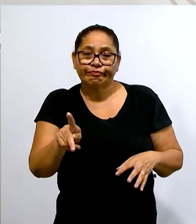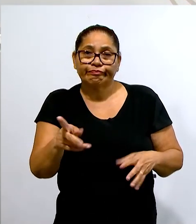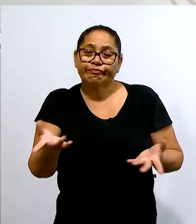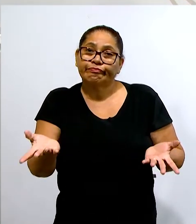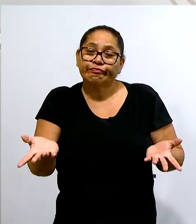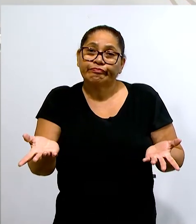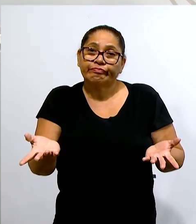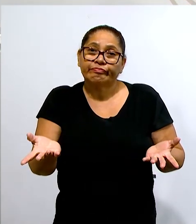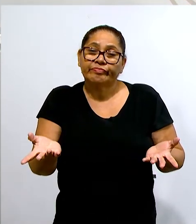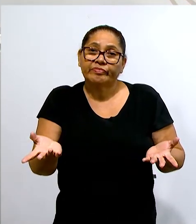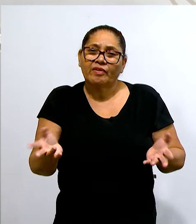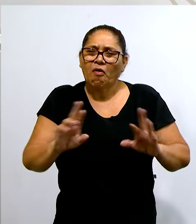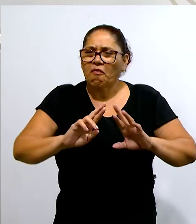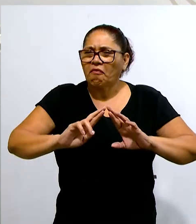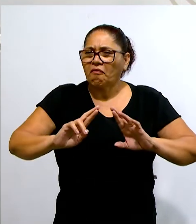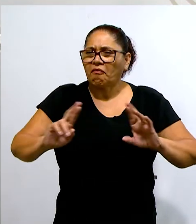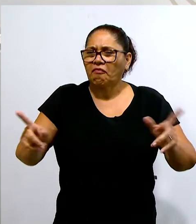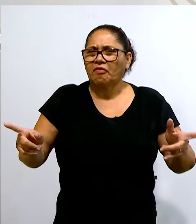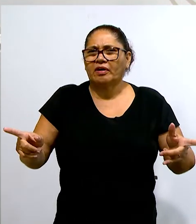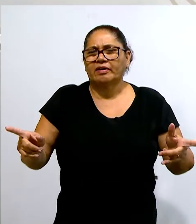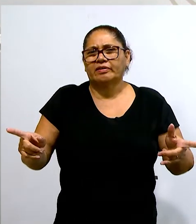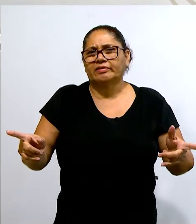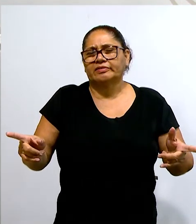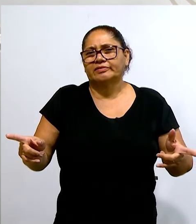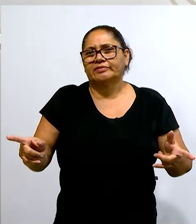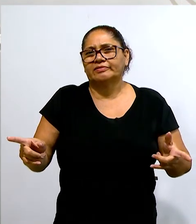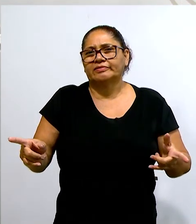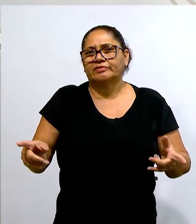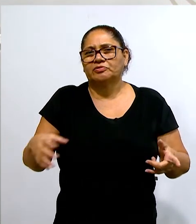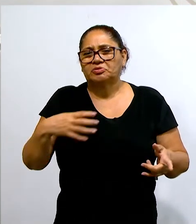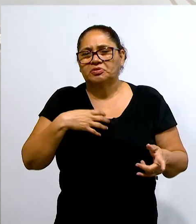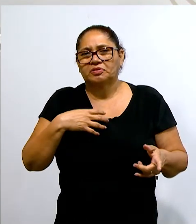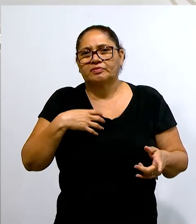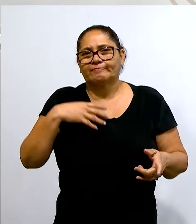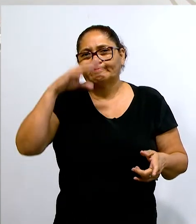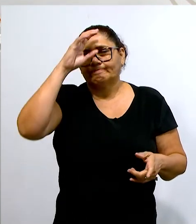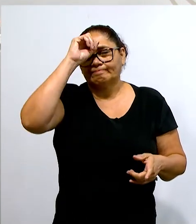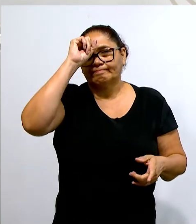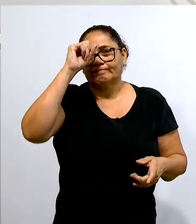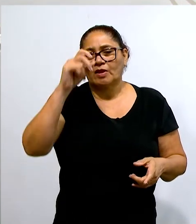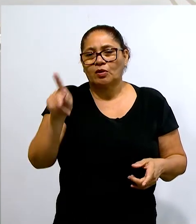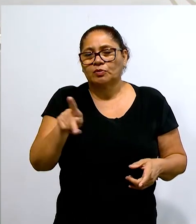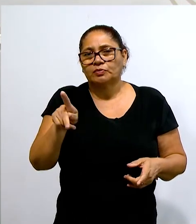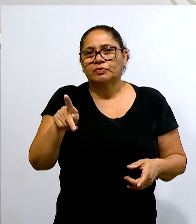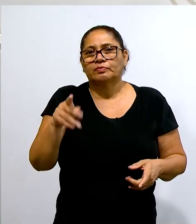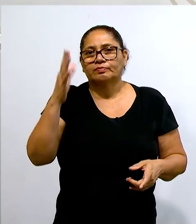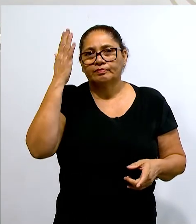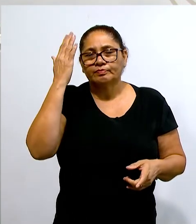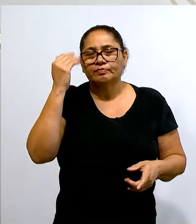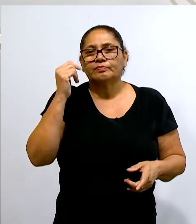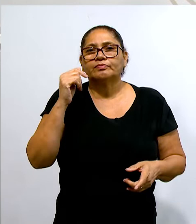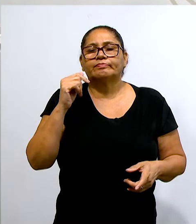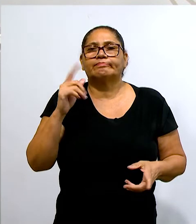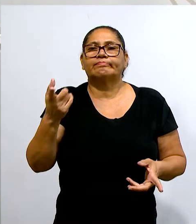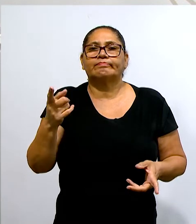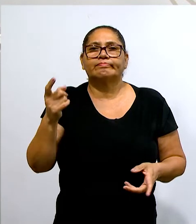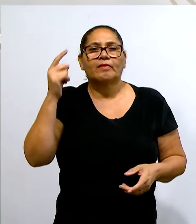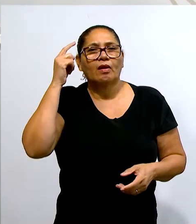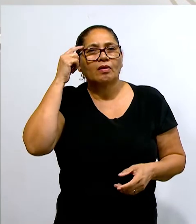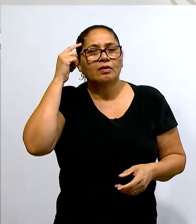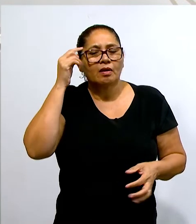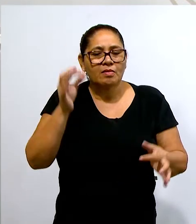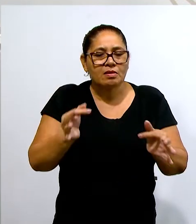diversas formas de o aluno aprender. E eu, como professor, eu tenho que saber disso. Por quê? Porque isso vai refletir diretamente na